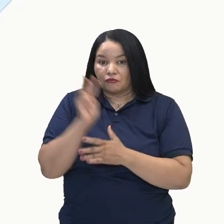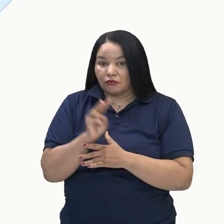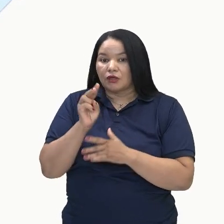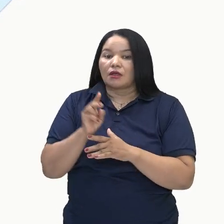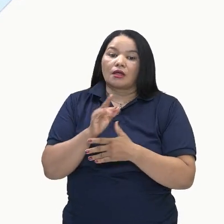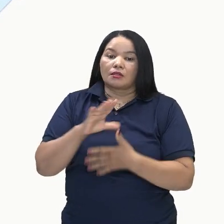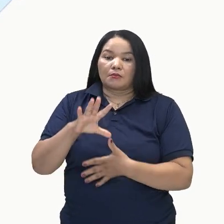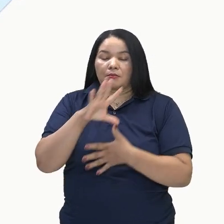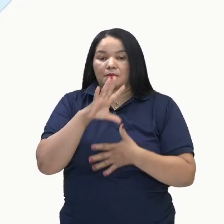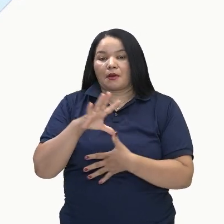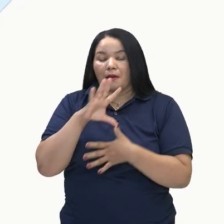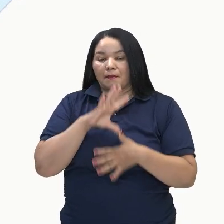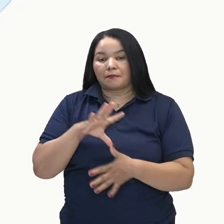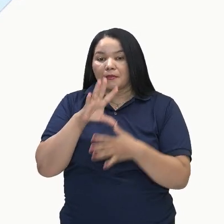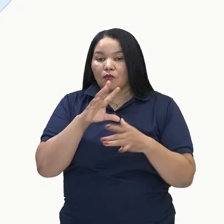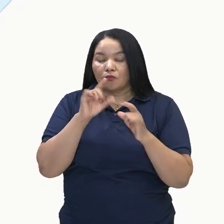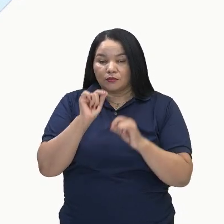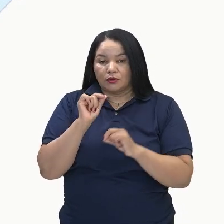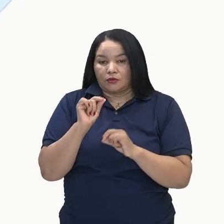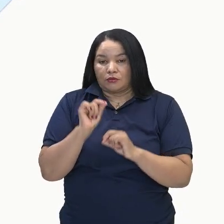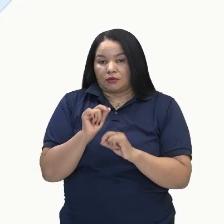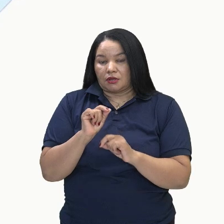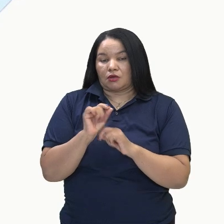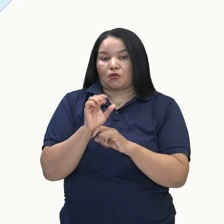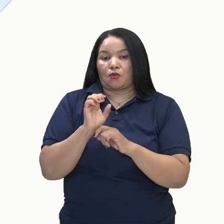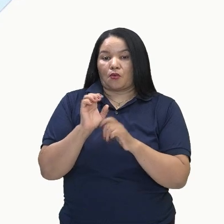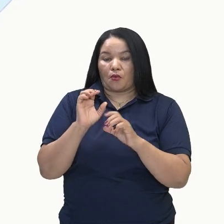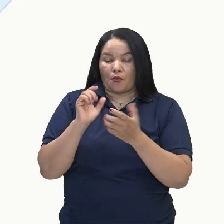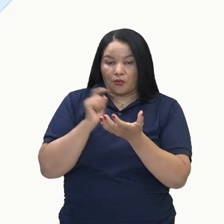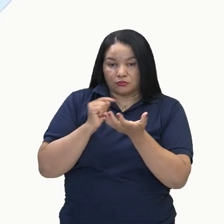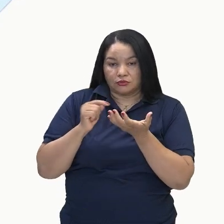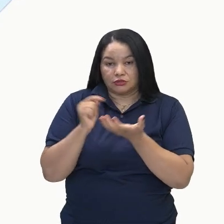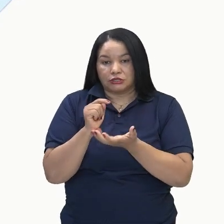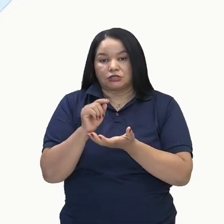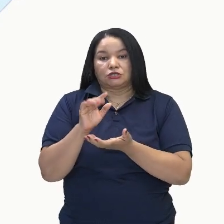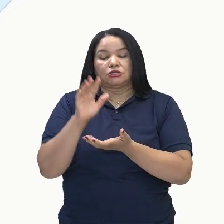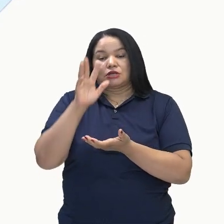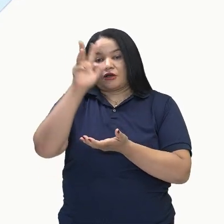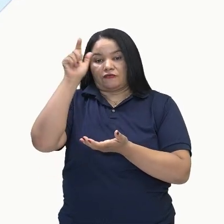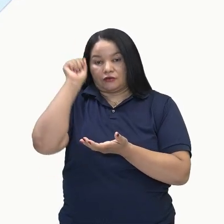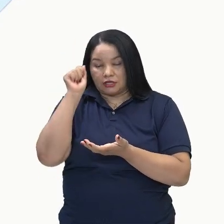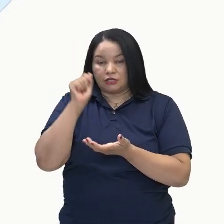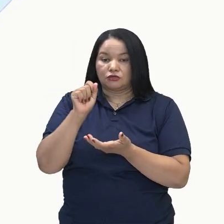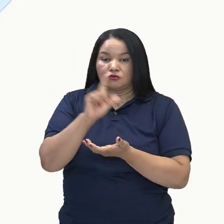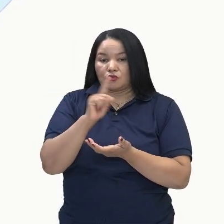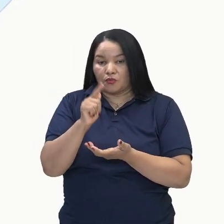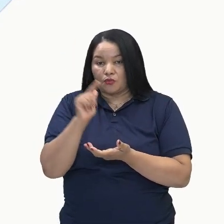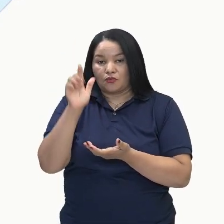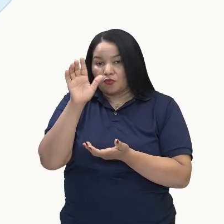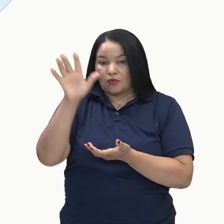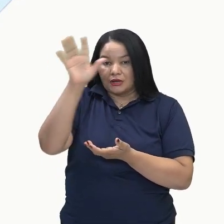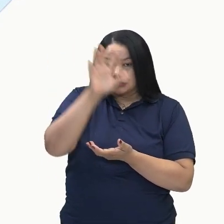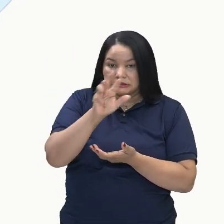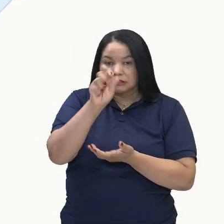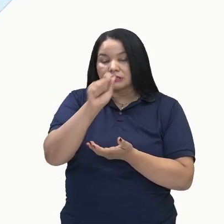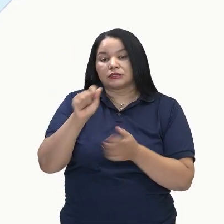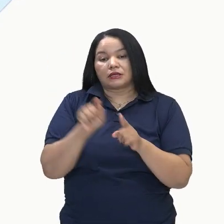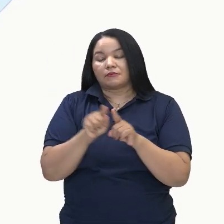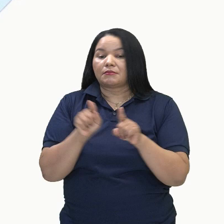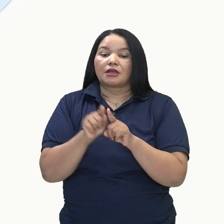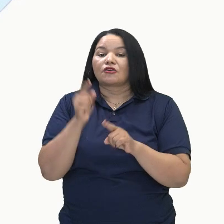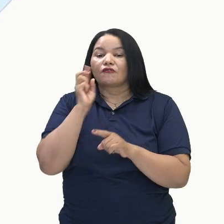mapa, né, que vão estar no continente africano, no continente asiático, e a gente observa uma grande parte